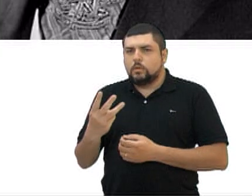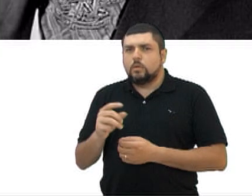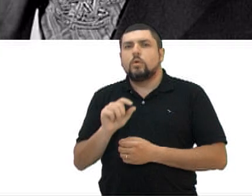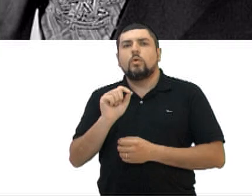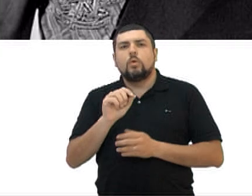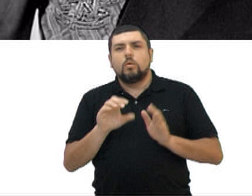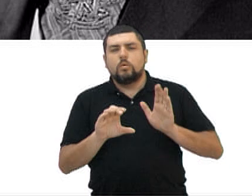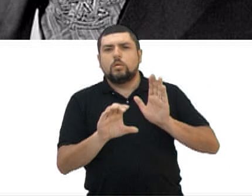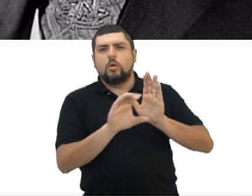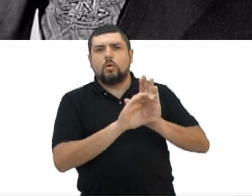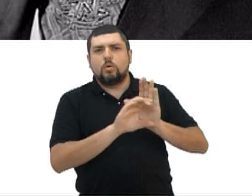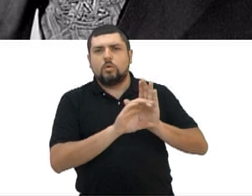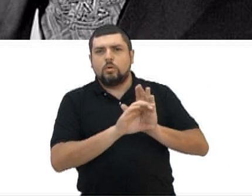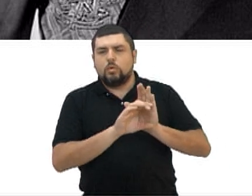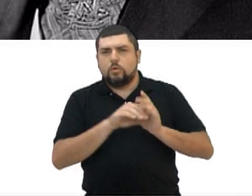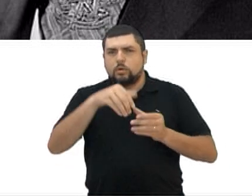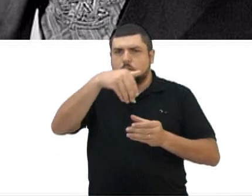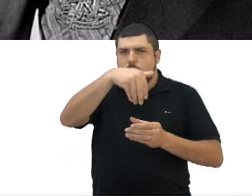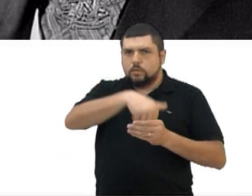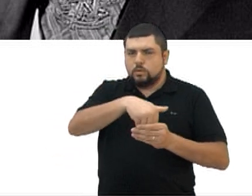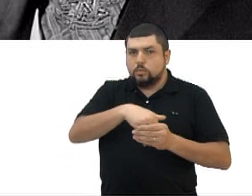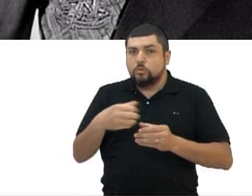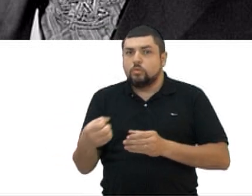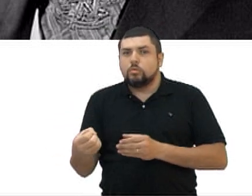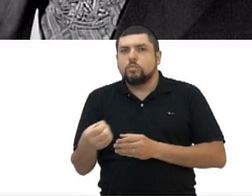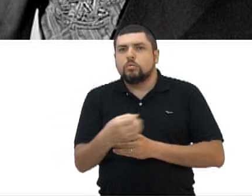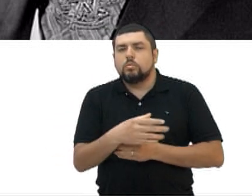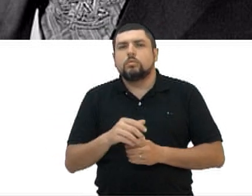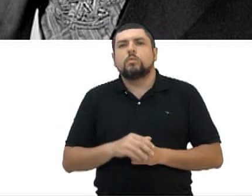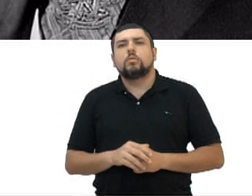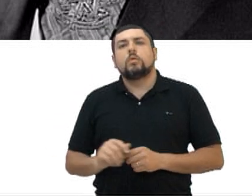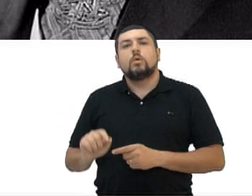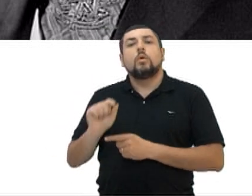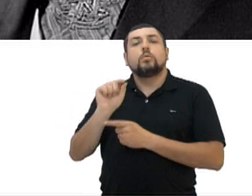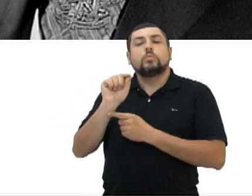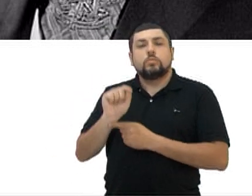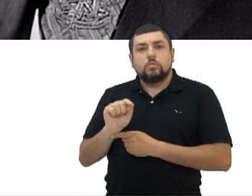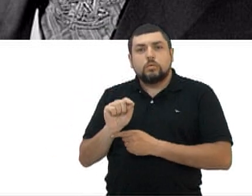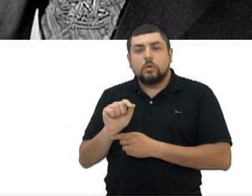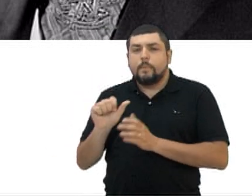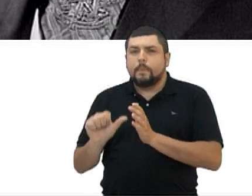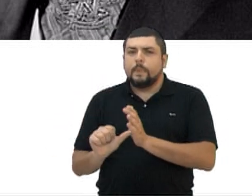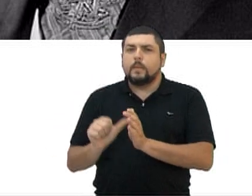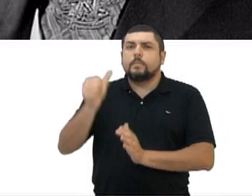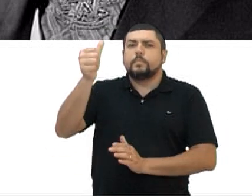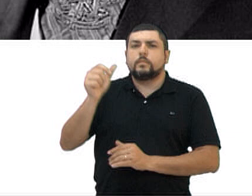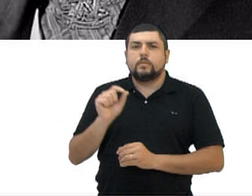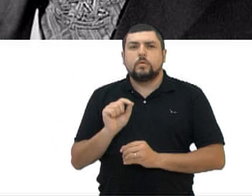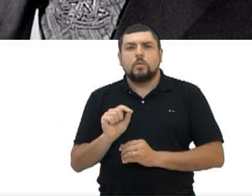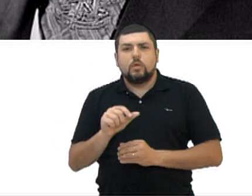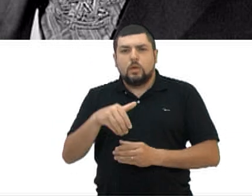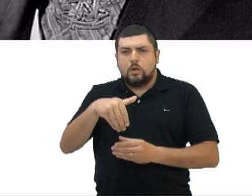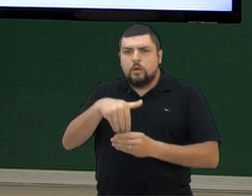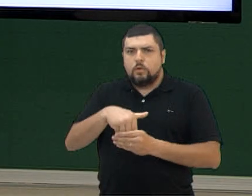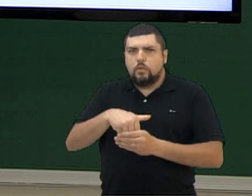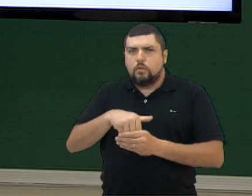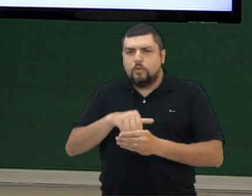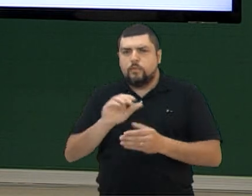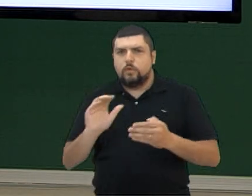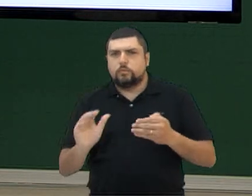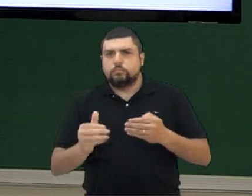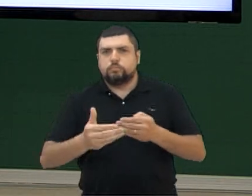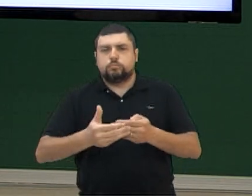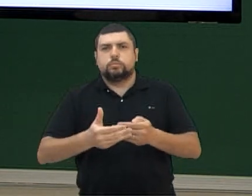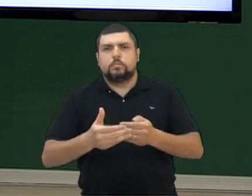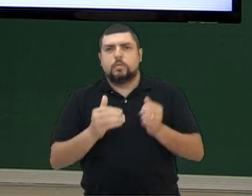código eleitoral, a criação de um novo código eleitoral e o voto pela primeira vez se torna secreto. Vamos nos lembrar de que